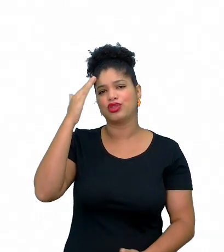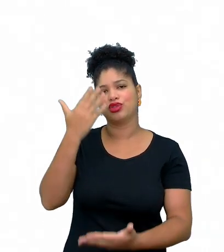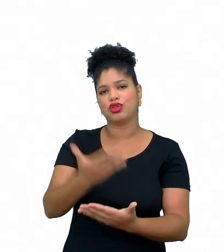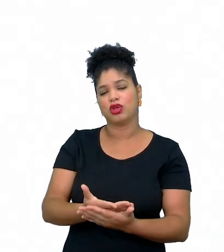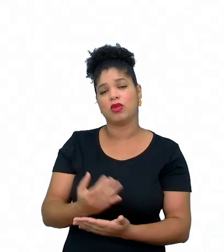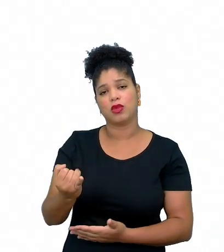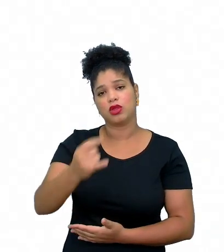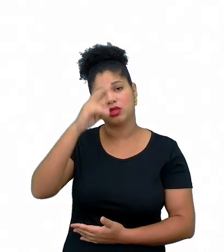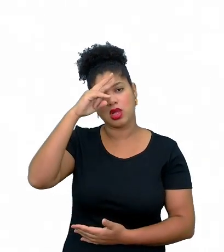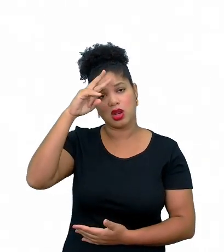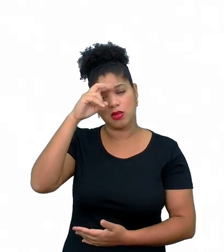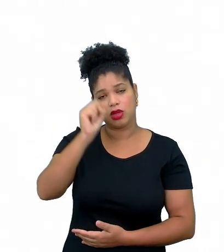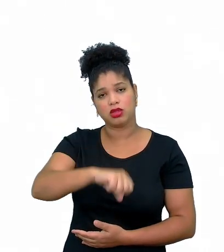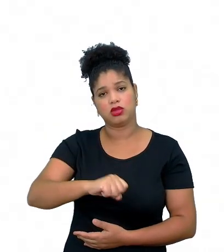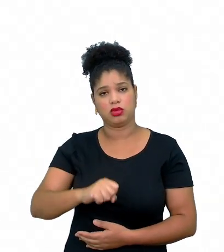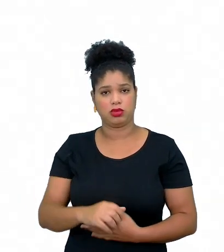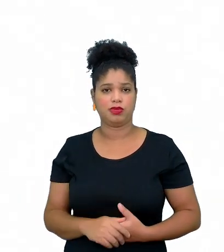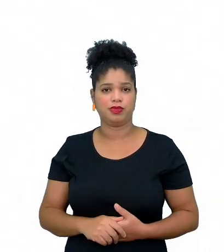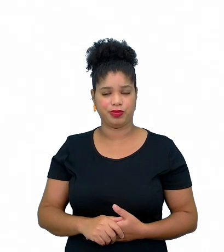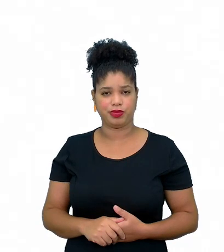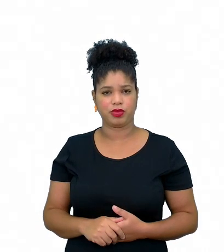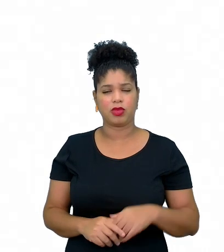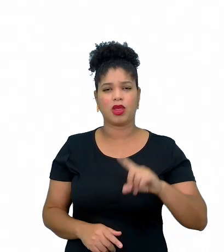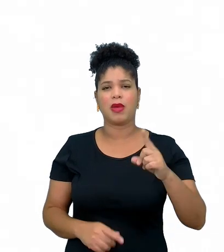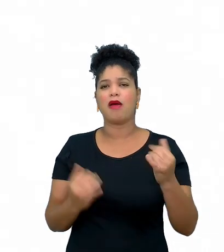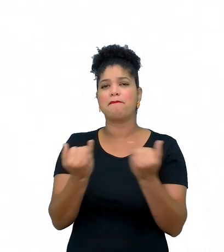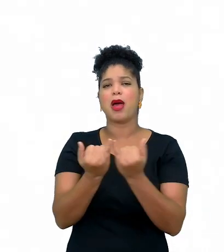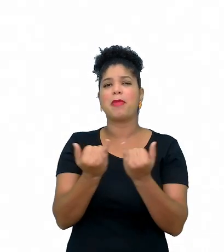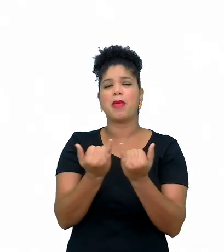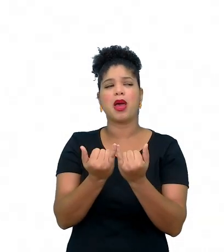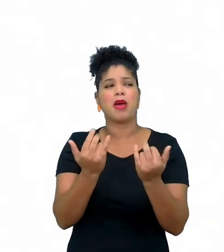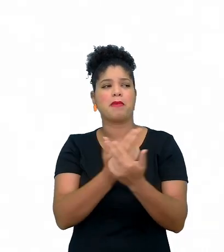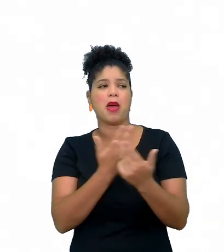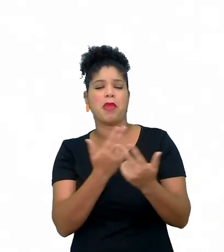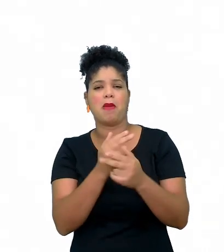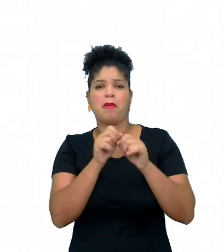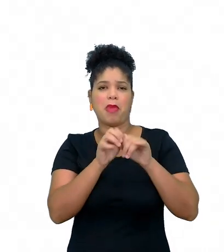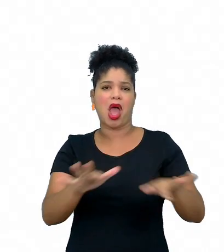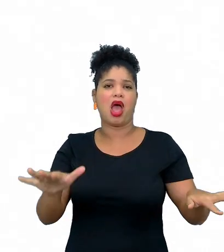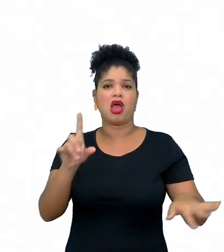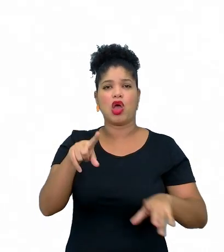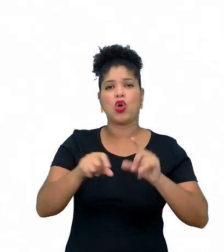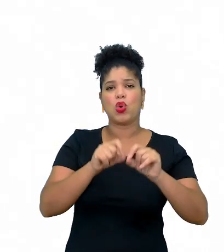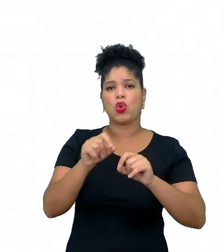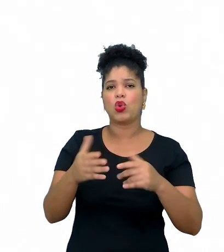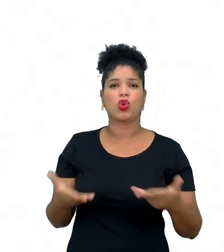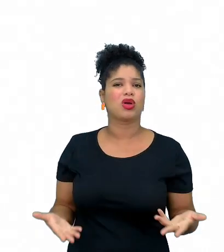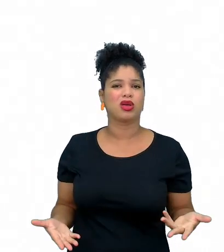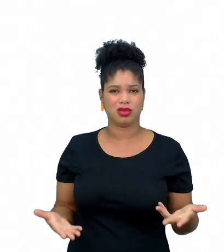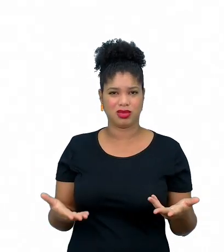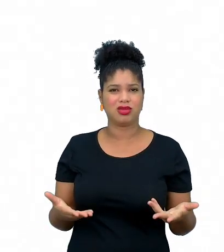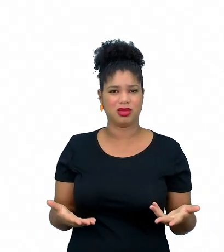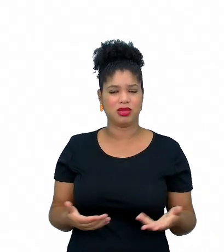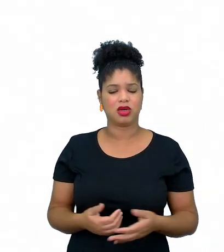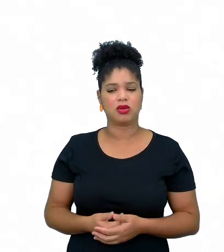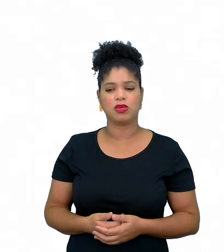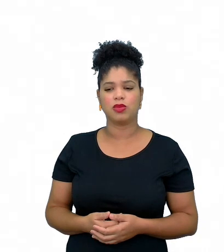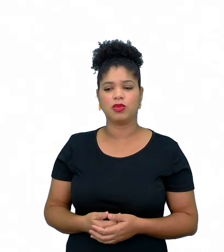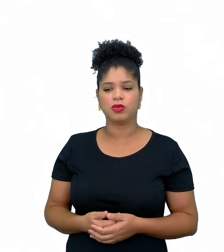fazer essa retomada, né? O que é a fofoca? E o que a fofoca tem